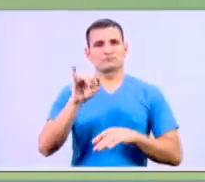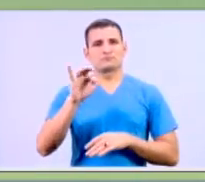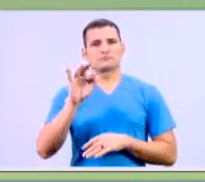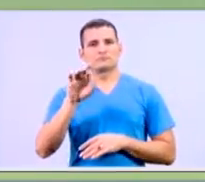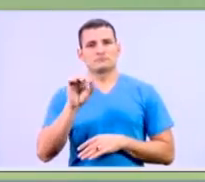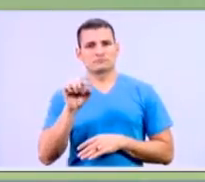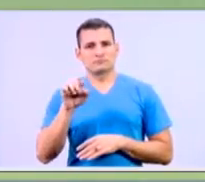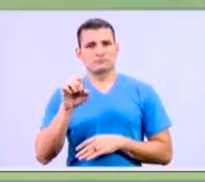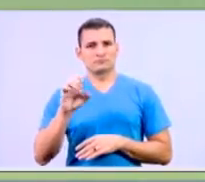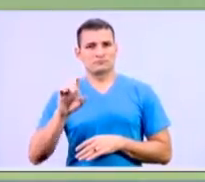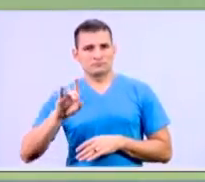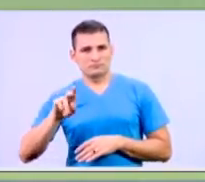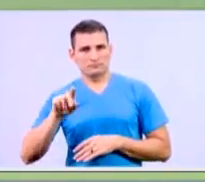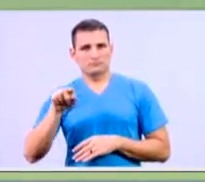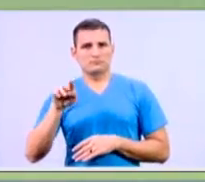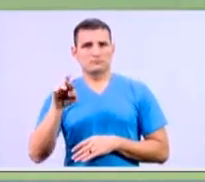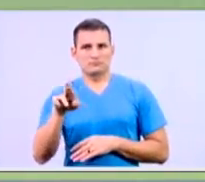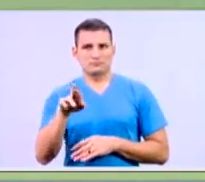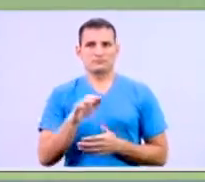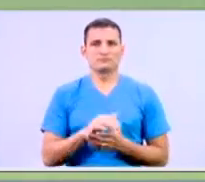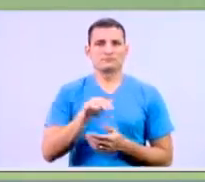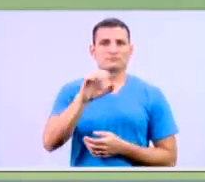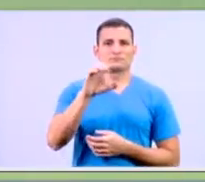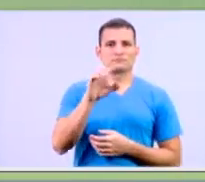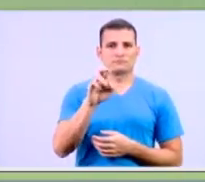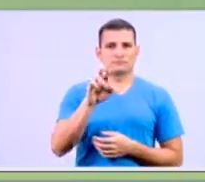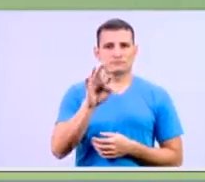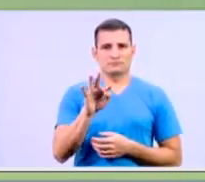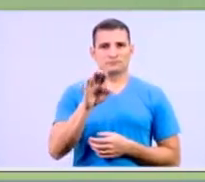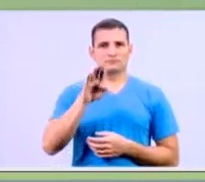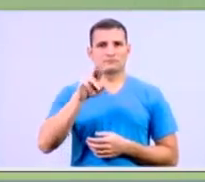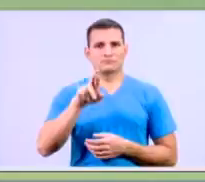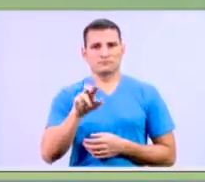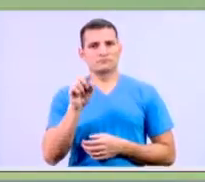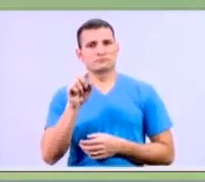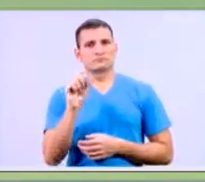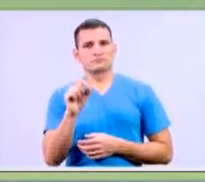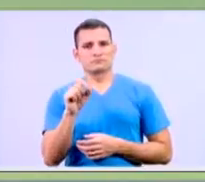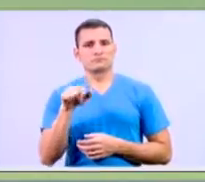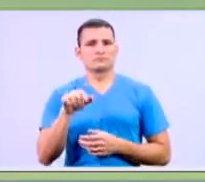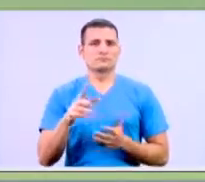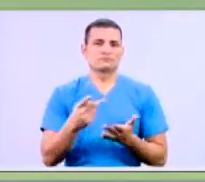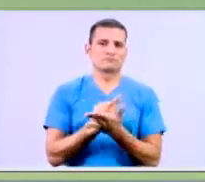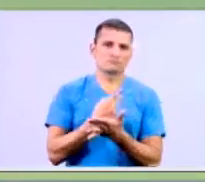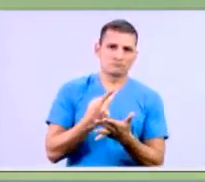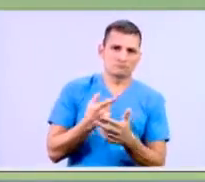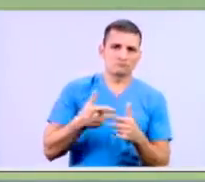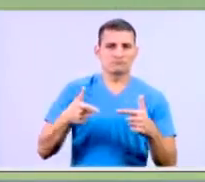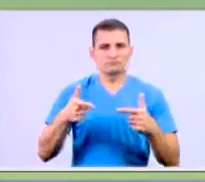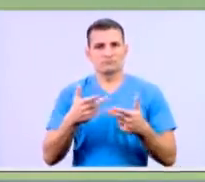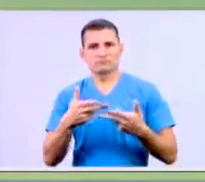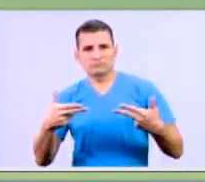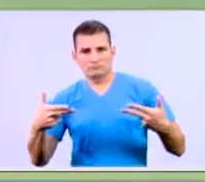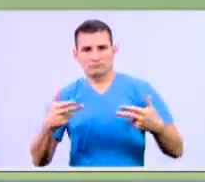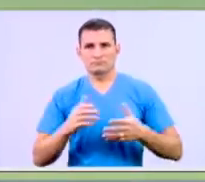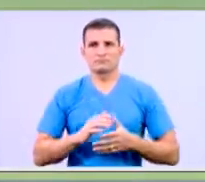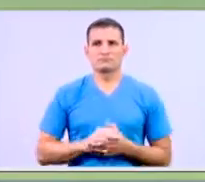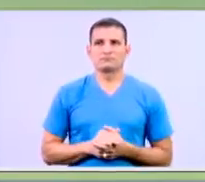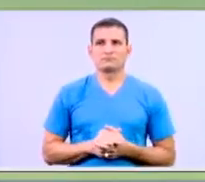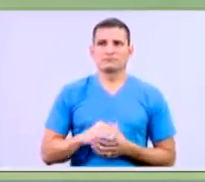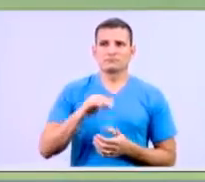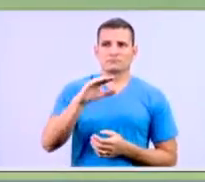www.ifro.edu.br. O CERT-BR são de tratamentos de incidentes de rede.